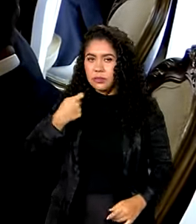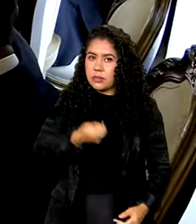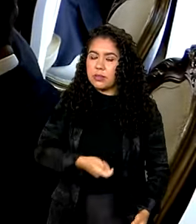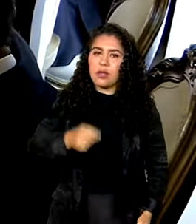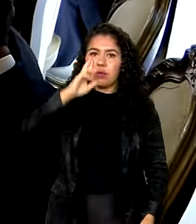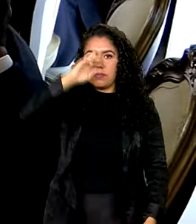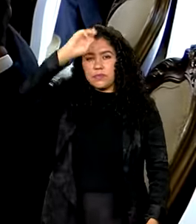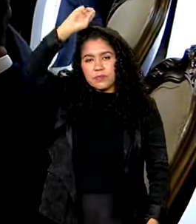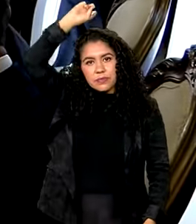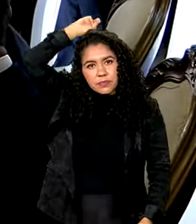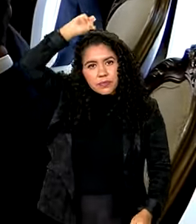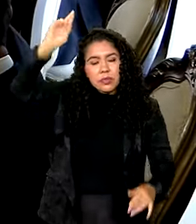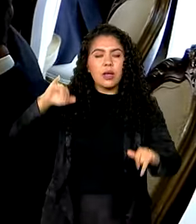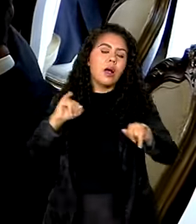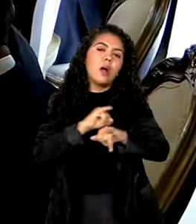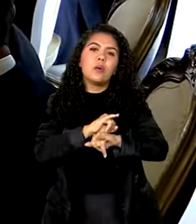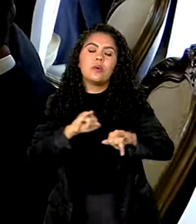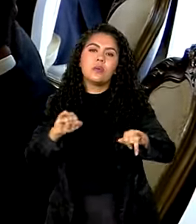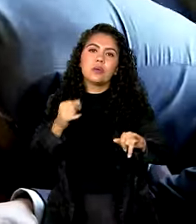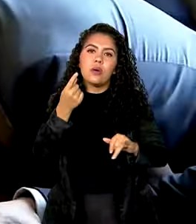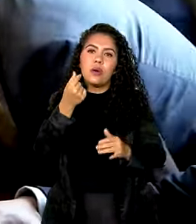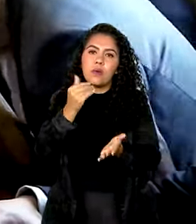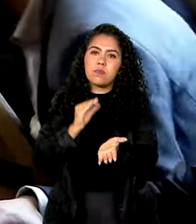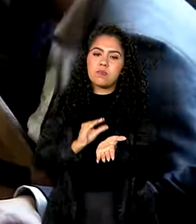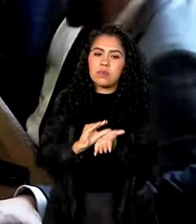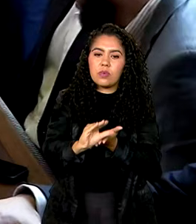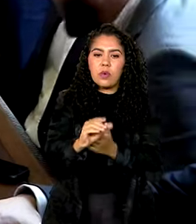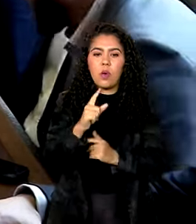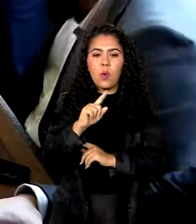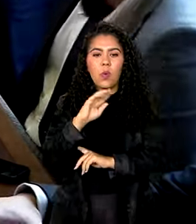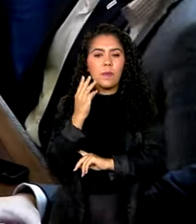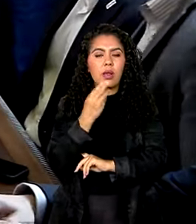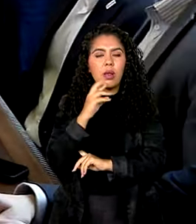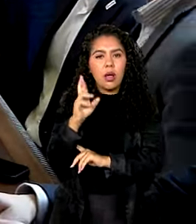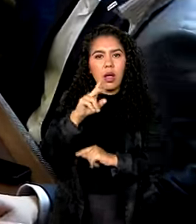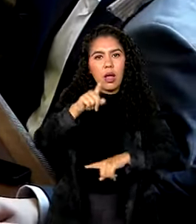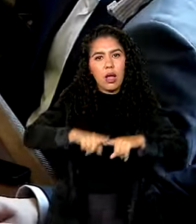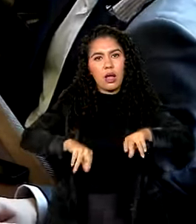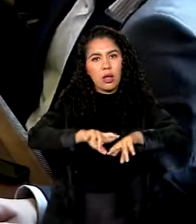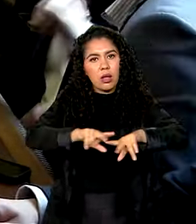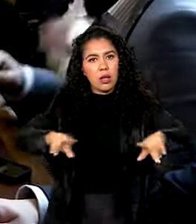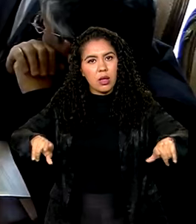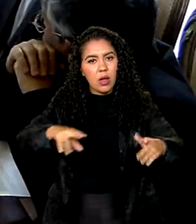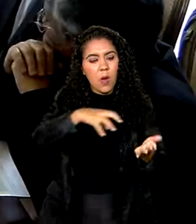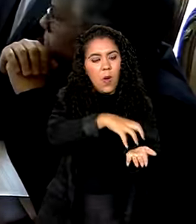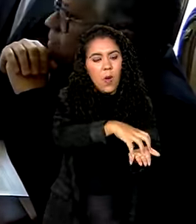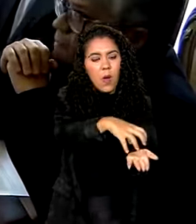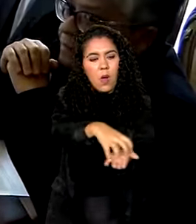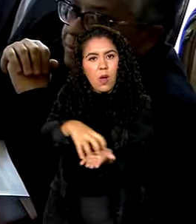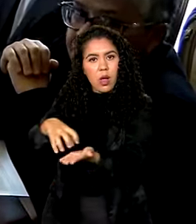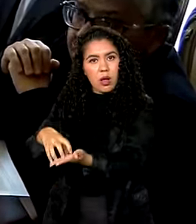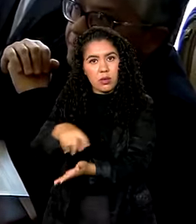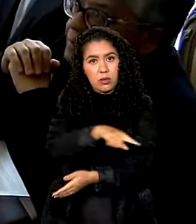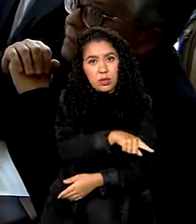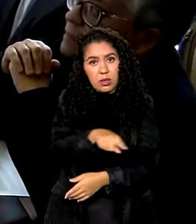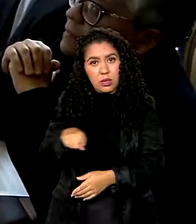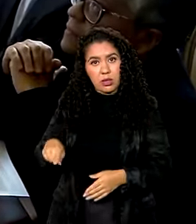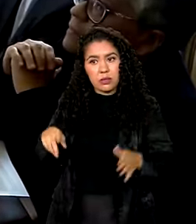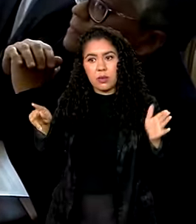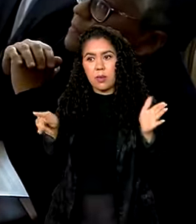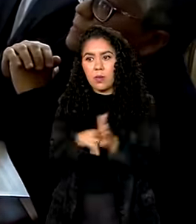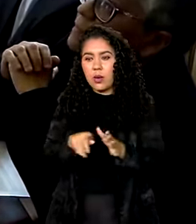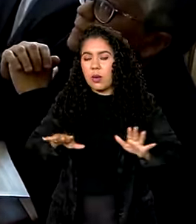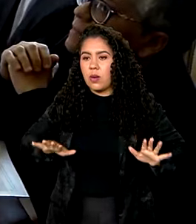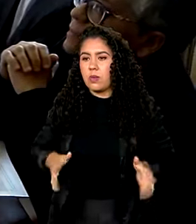Franco, anunciou a entrega de R$ 1 milhão em equipamentos para órgãos e instituições dedicadas à promoção